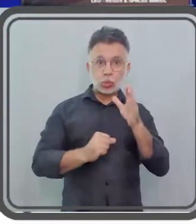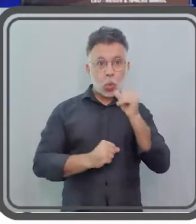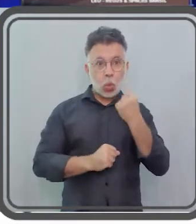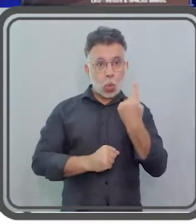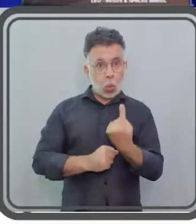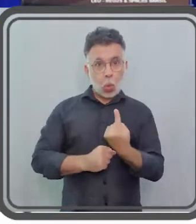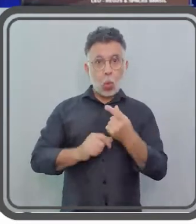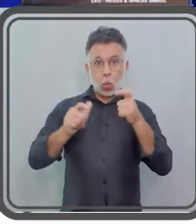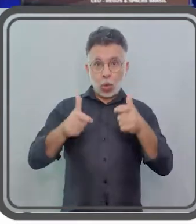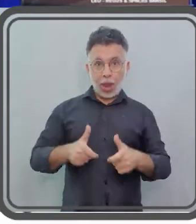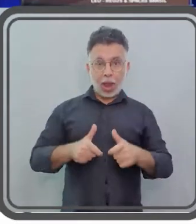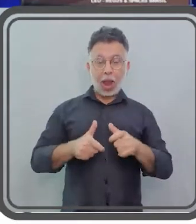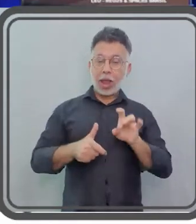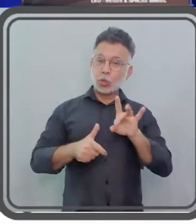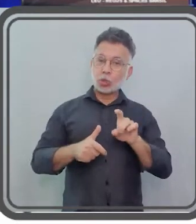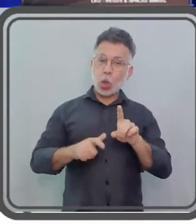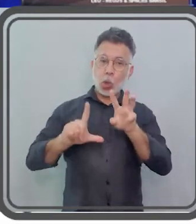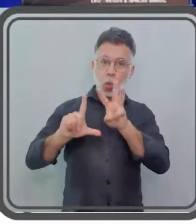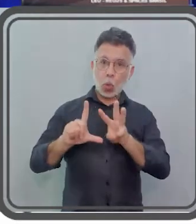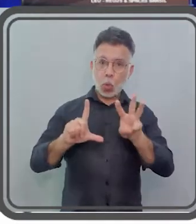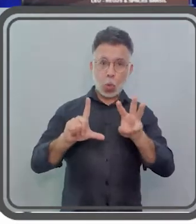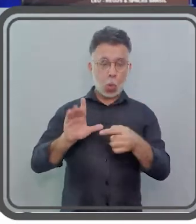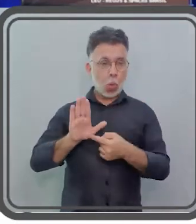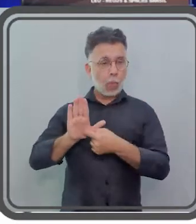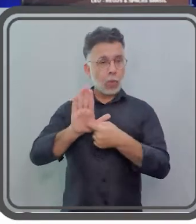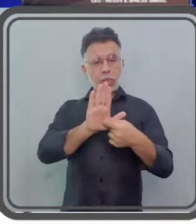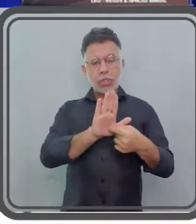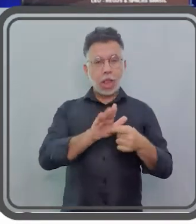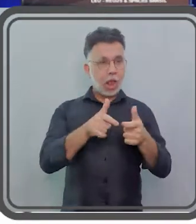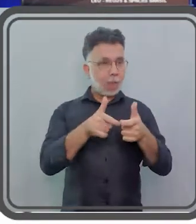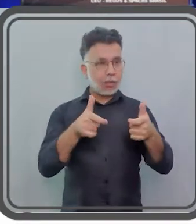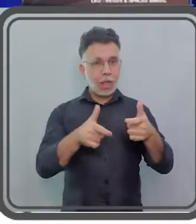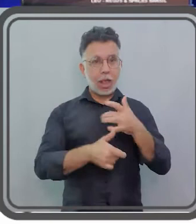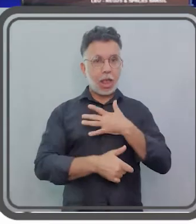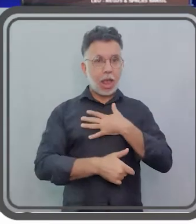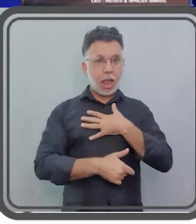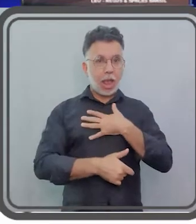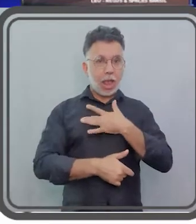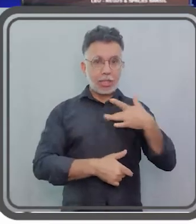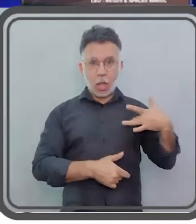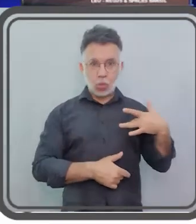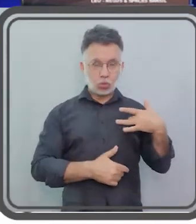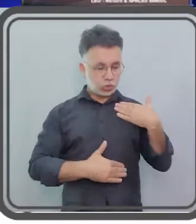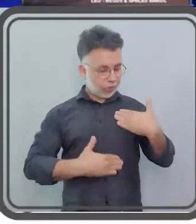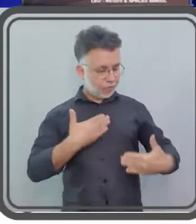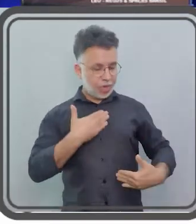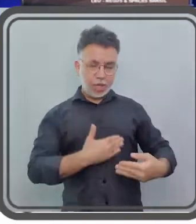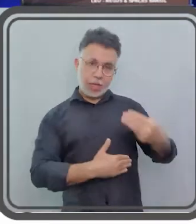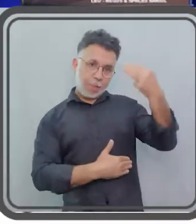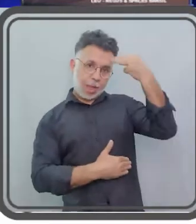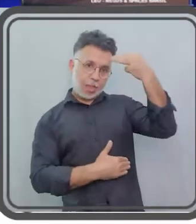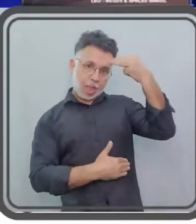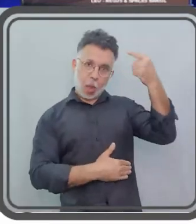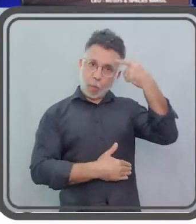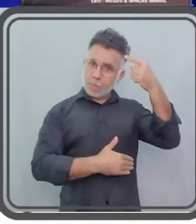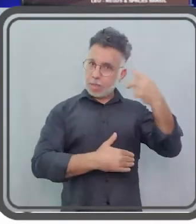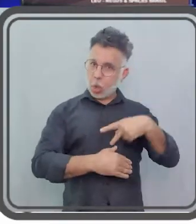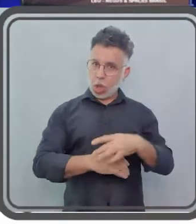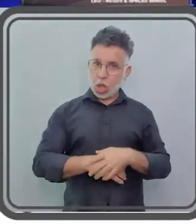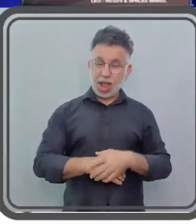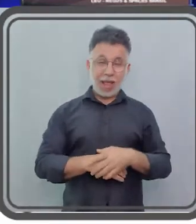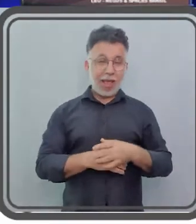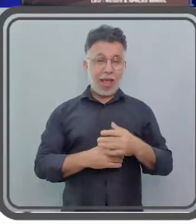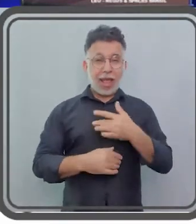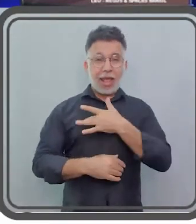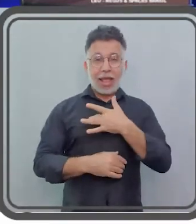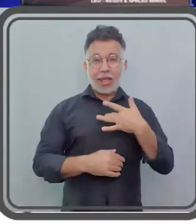só, temos a abrangência da saúde física, saúde mental, saúde psicológica, saúde